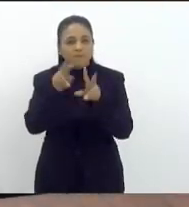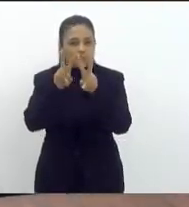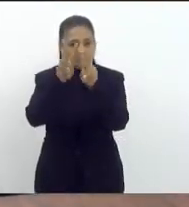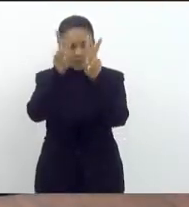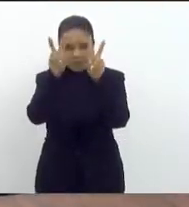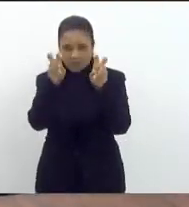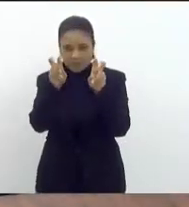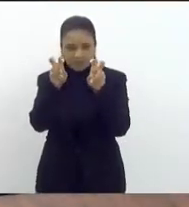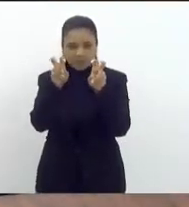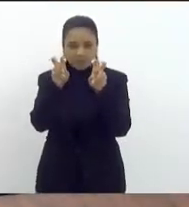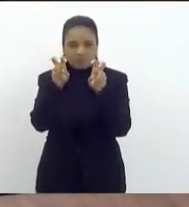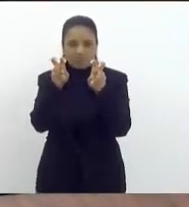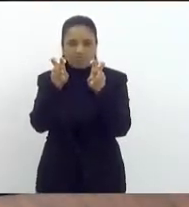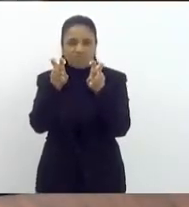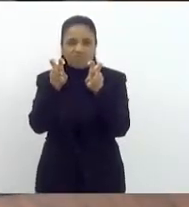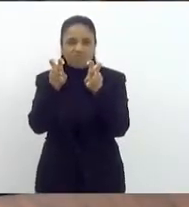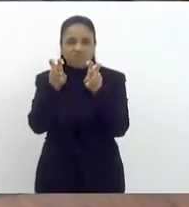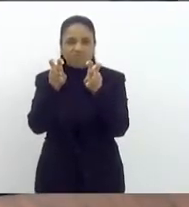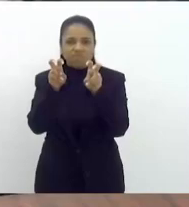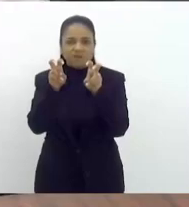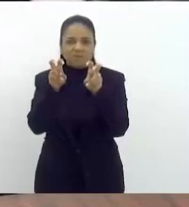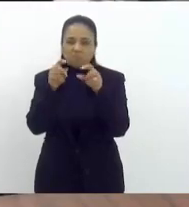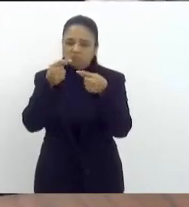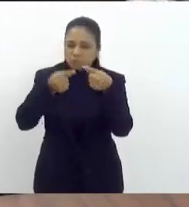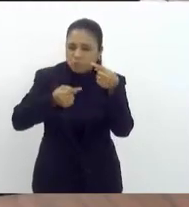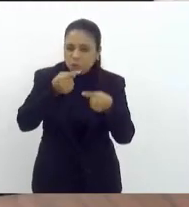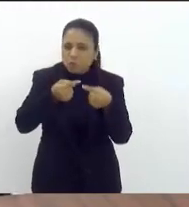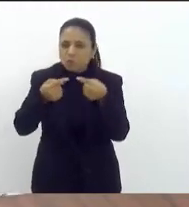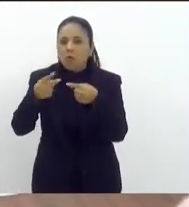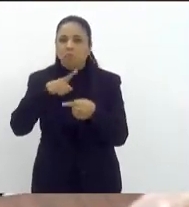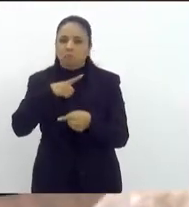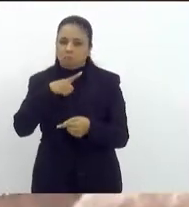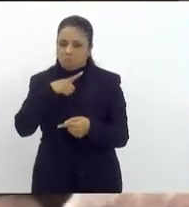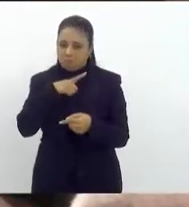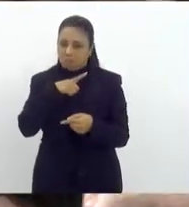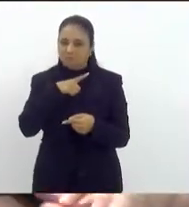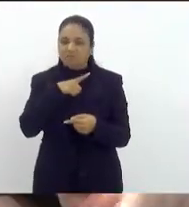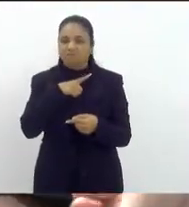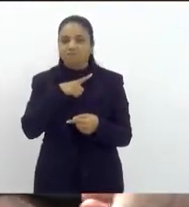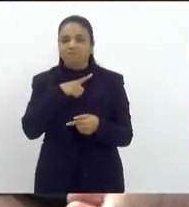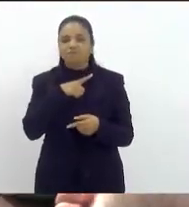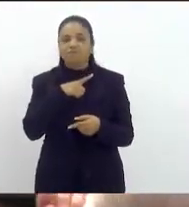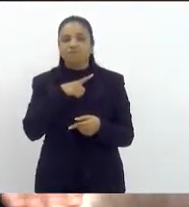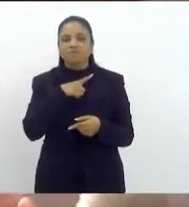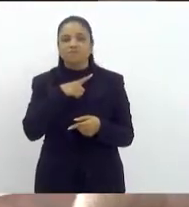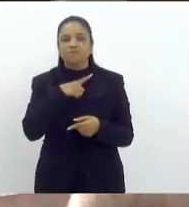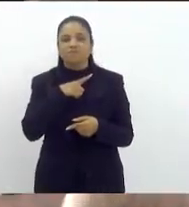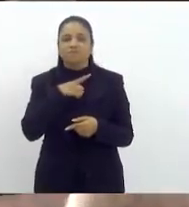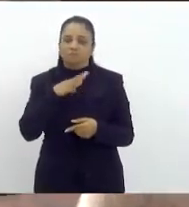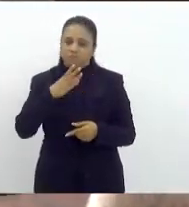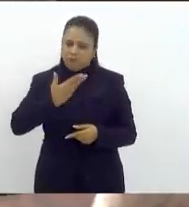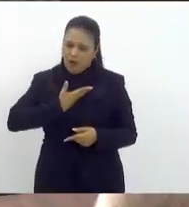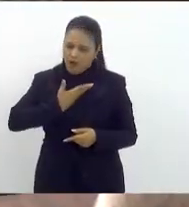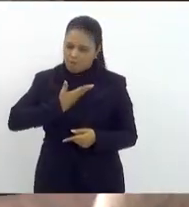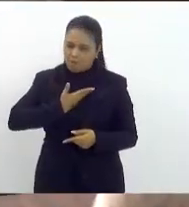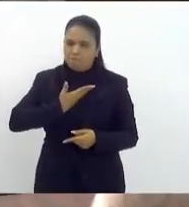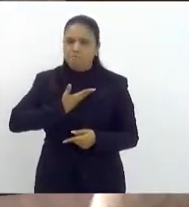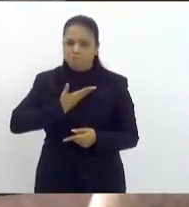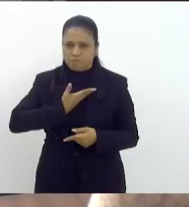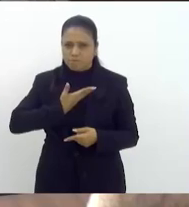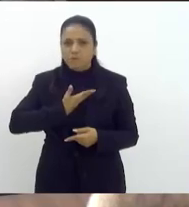que eu sei que vai gerar algum tipo de polêmica mas eu tenho amigos em comuns